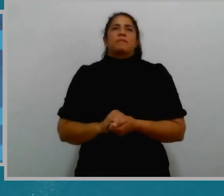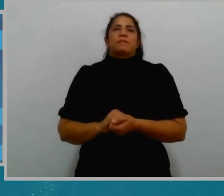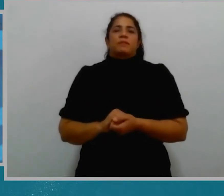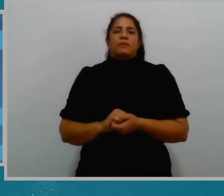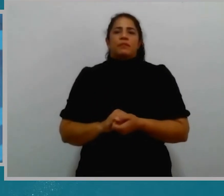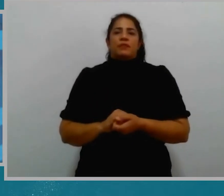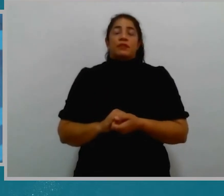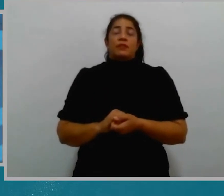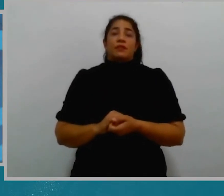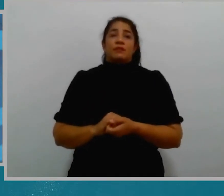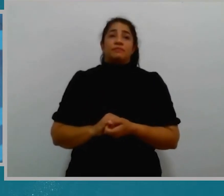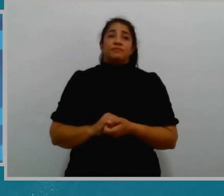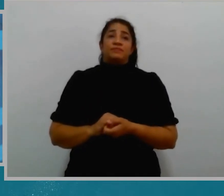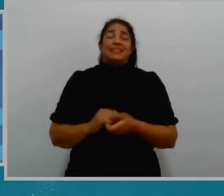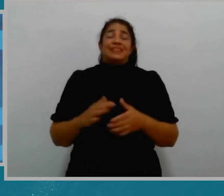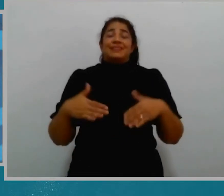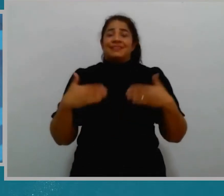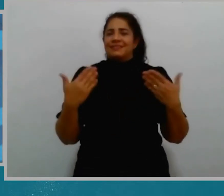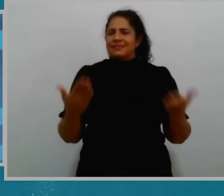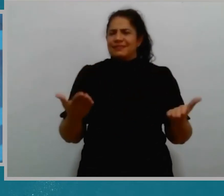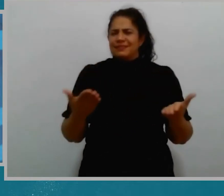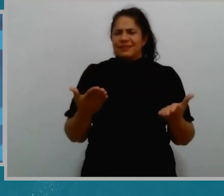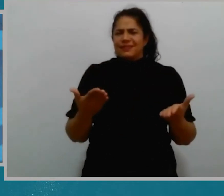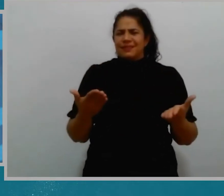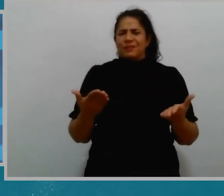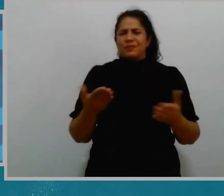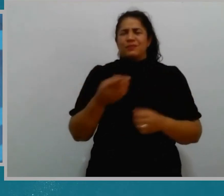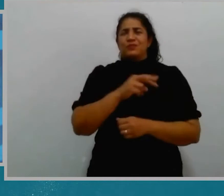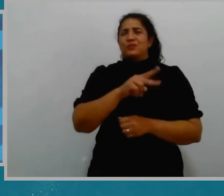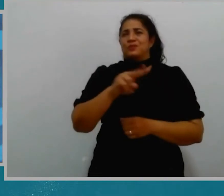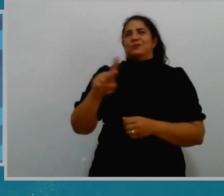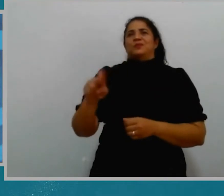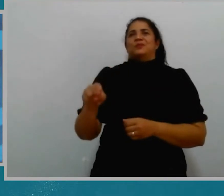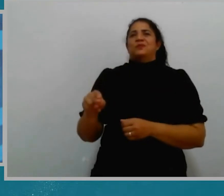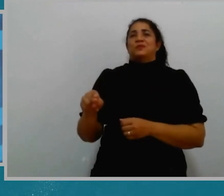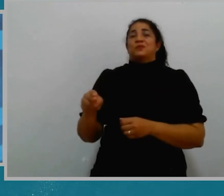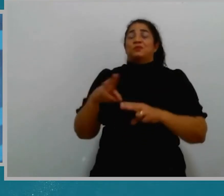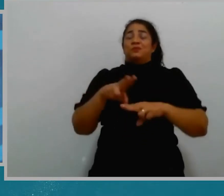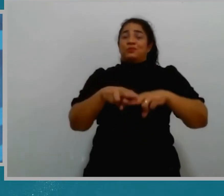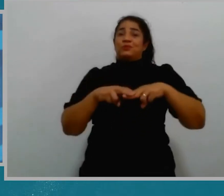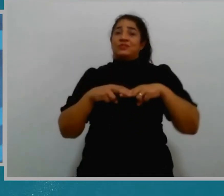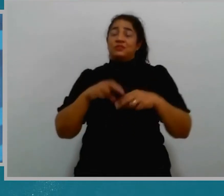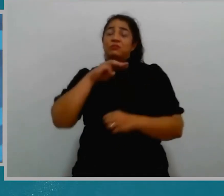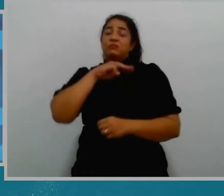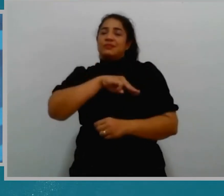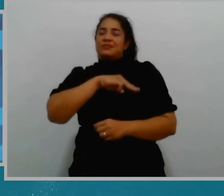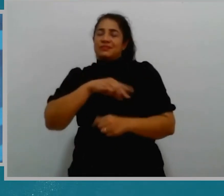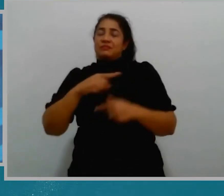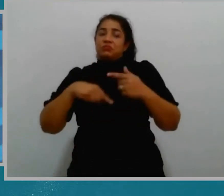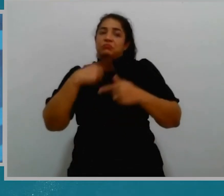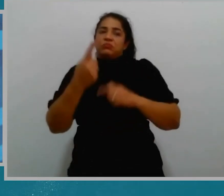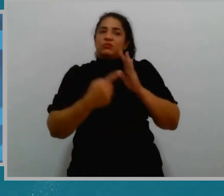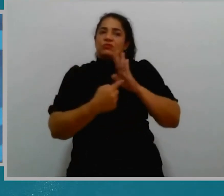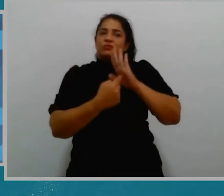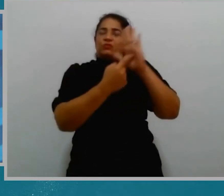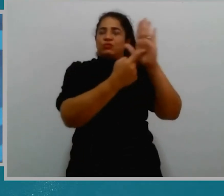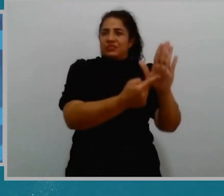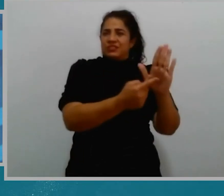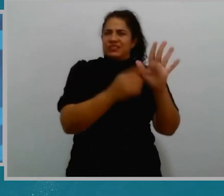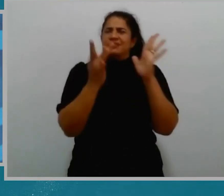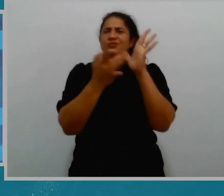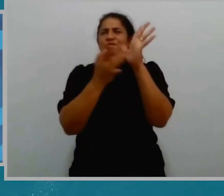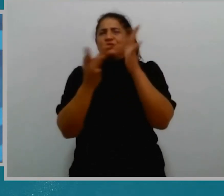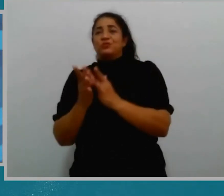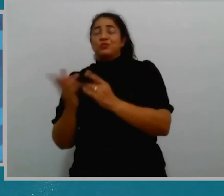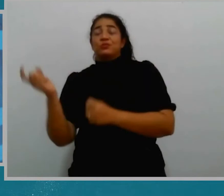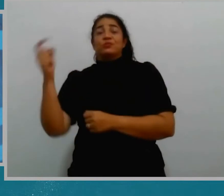Aí então, irmãos, por isso que Mateus, depois de mostrado tudo isso, Jesus veio para ser o rei do reino dos